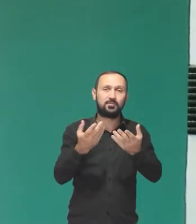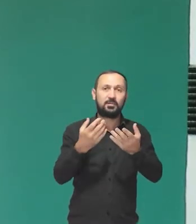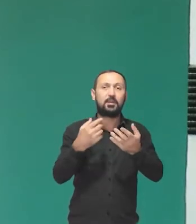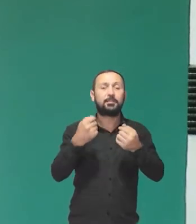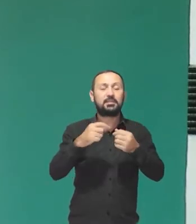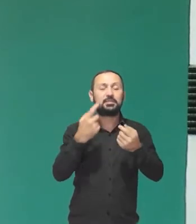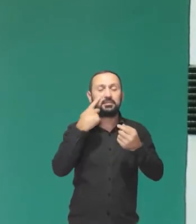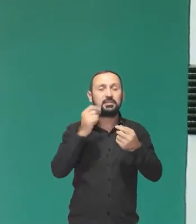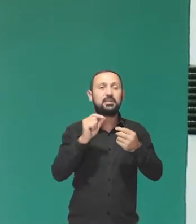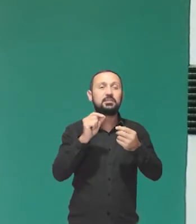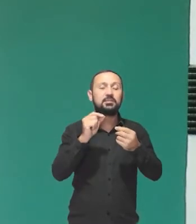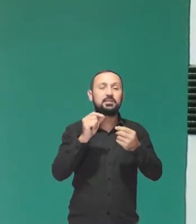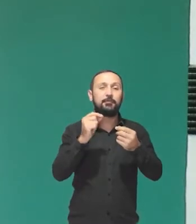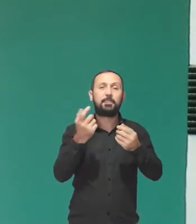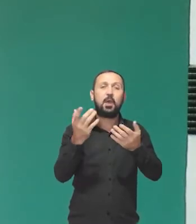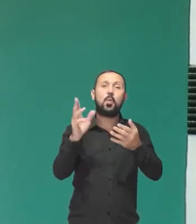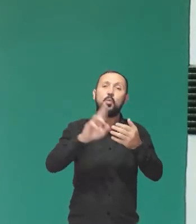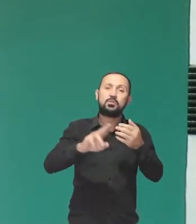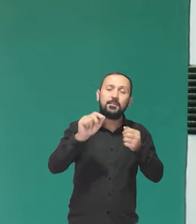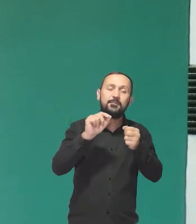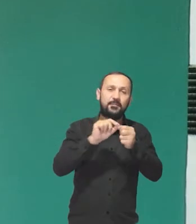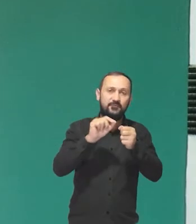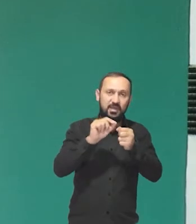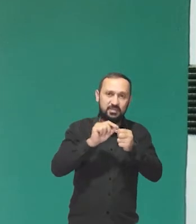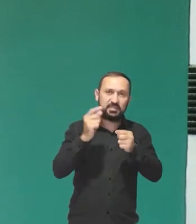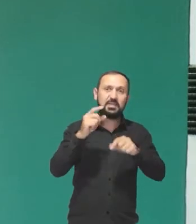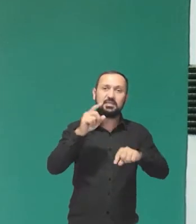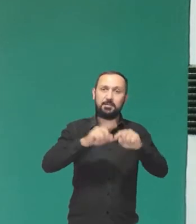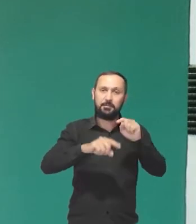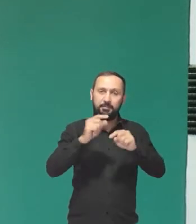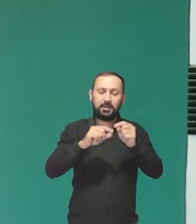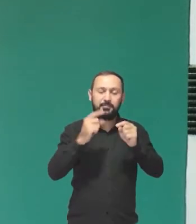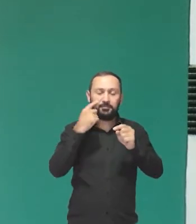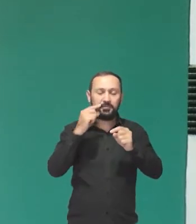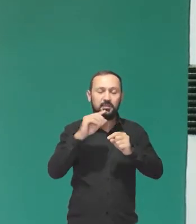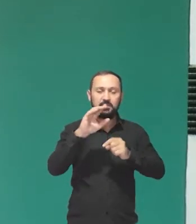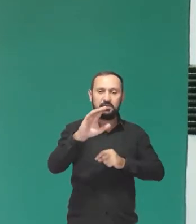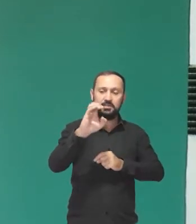que ajustar para funcionar, para ter produção dessas